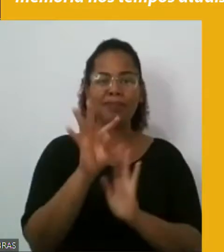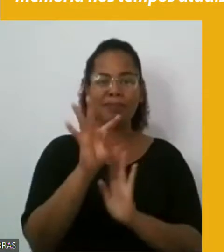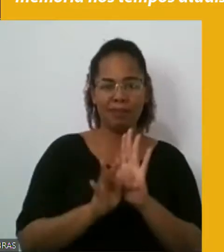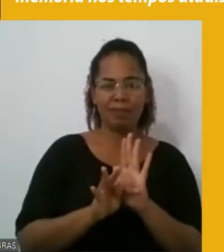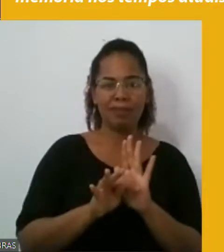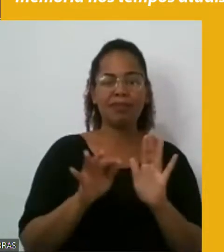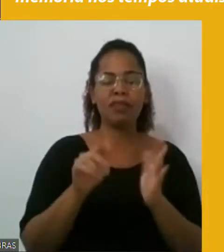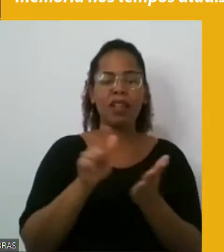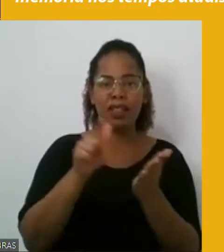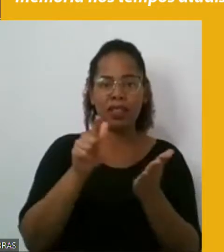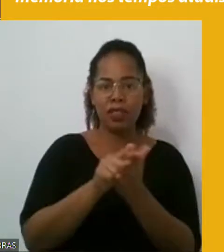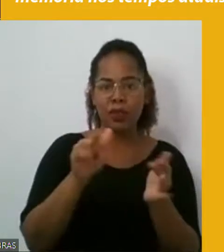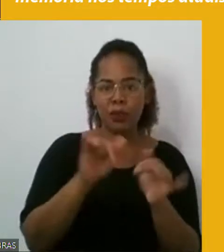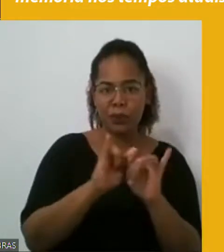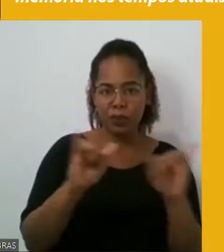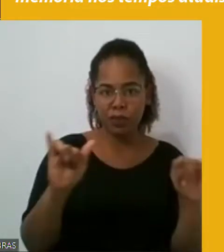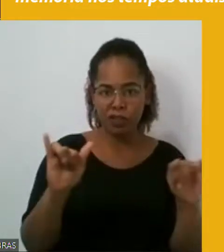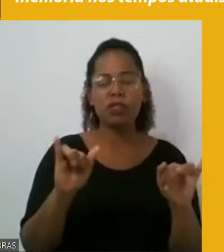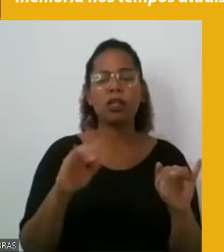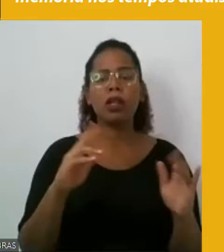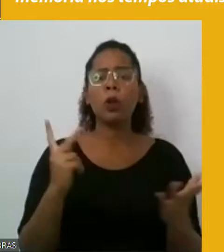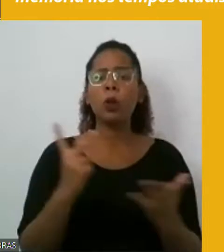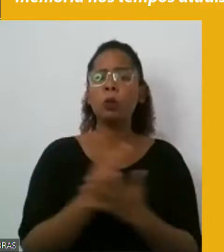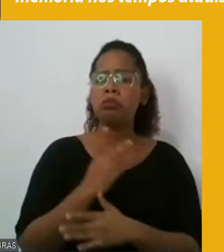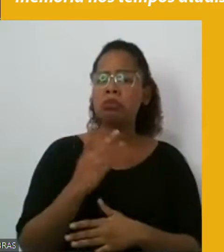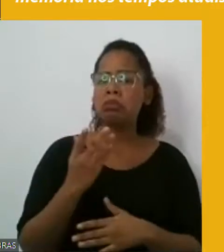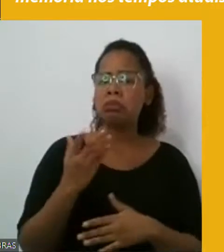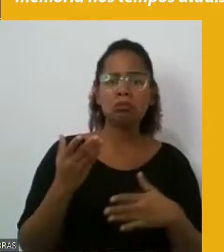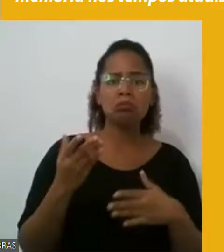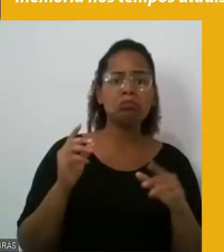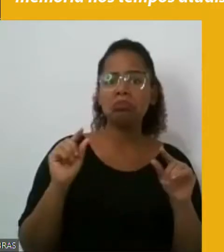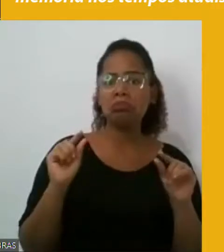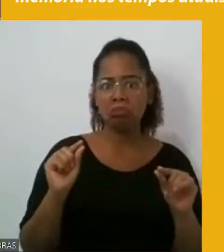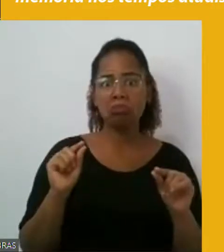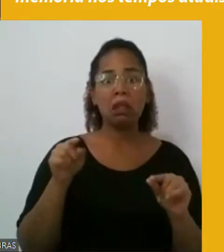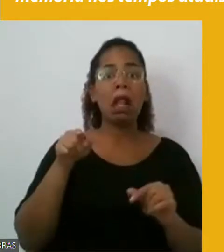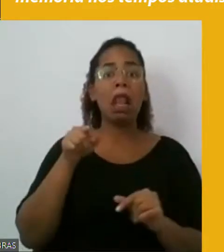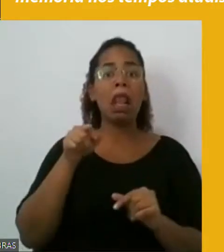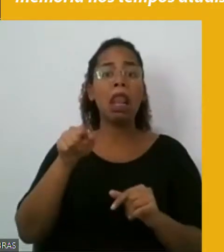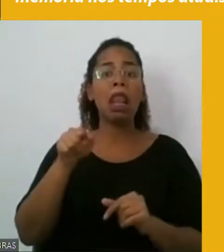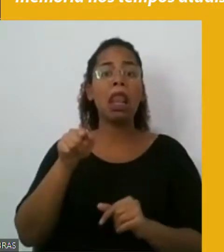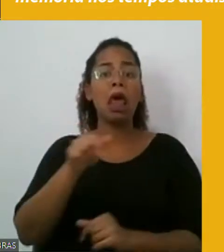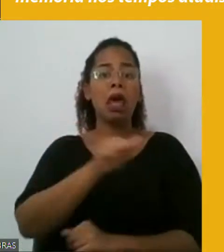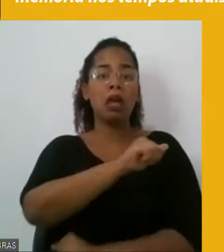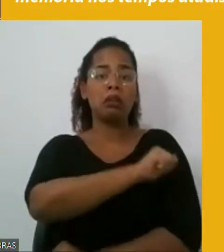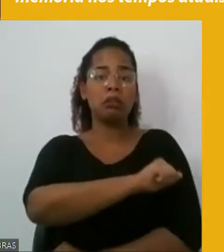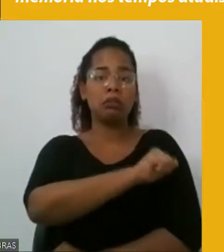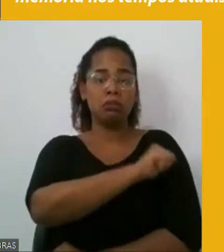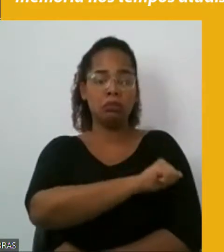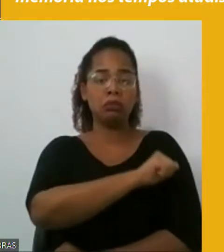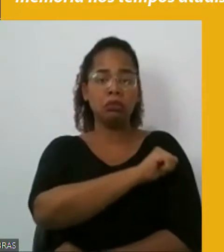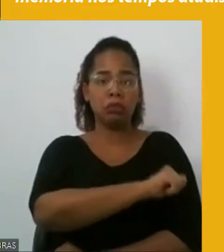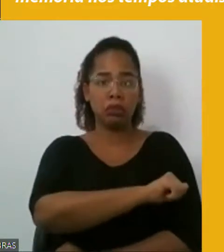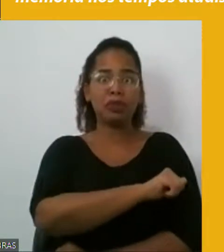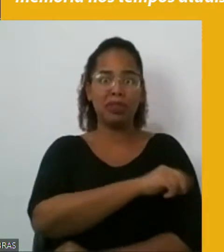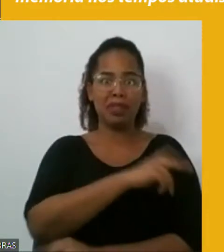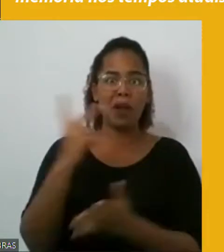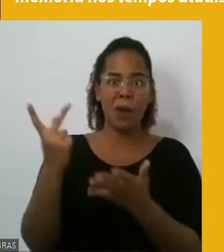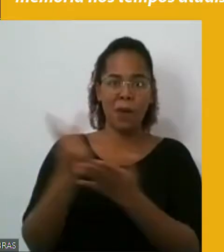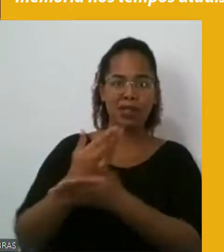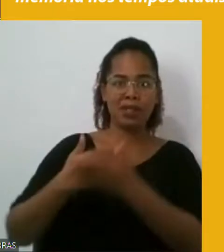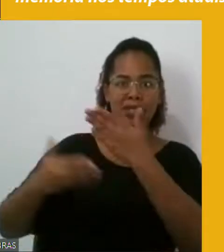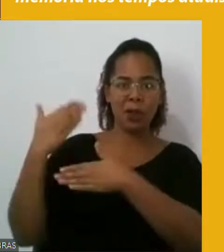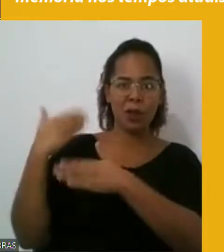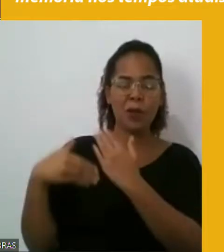que foi publicada no Correio da Manhã sobre a cidade do Rio de Janeiro de 21 de outubro de 1918.